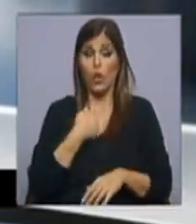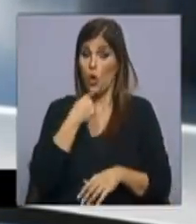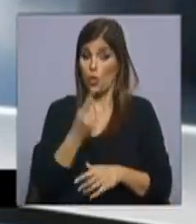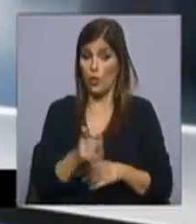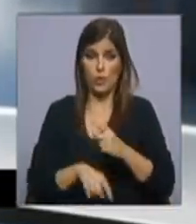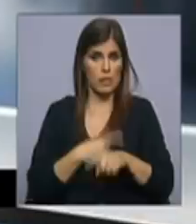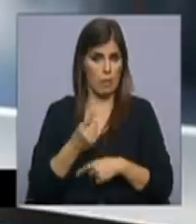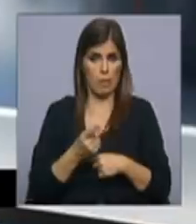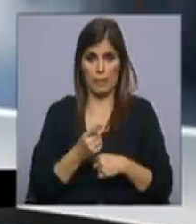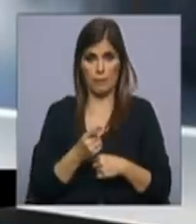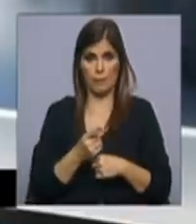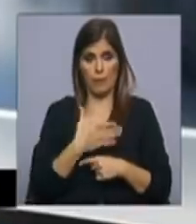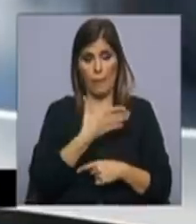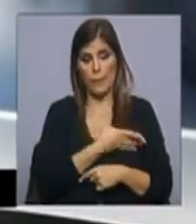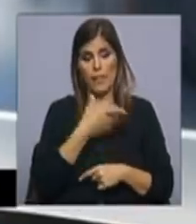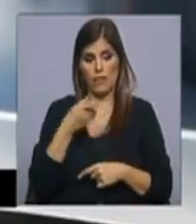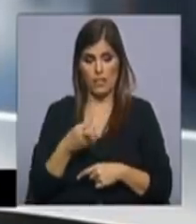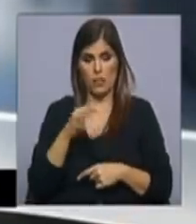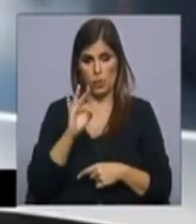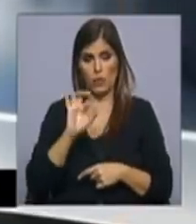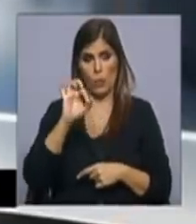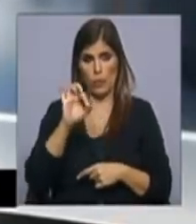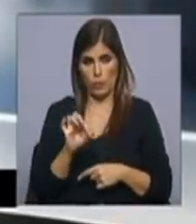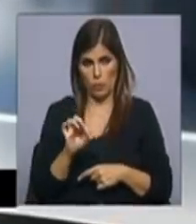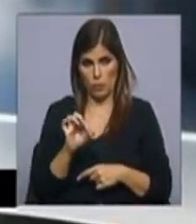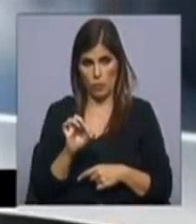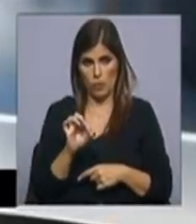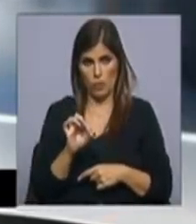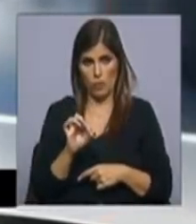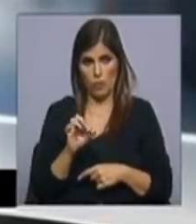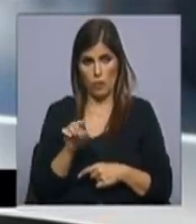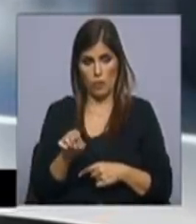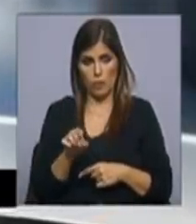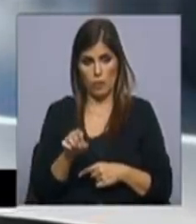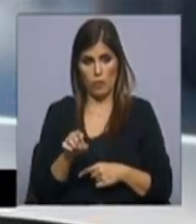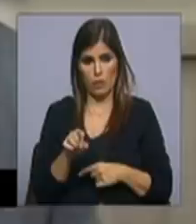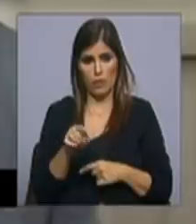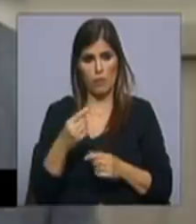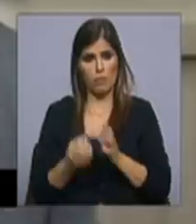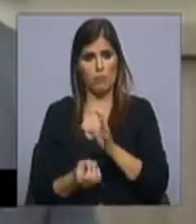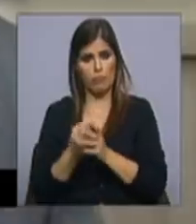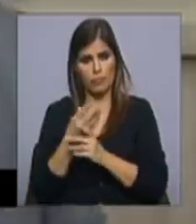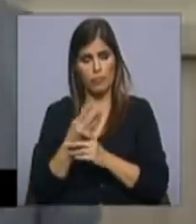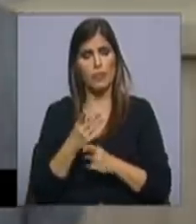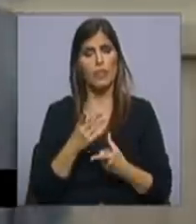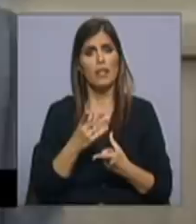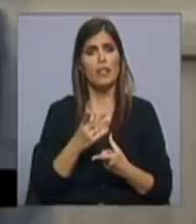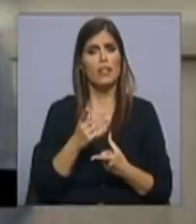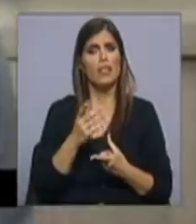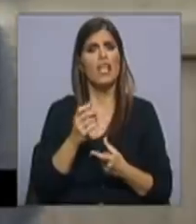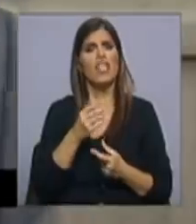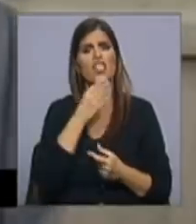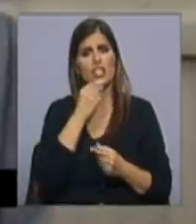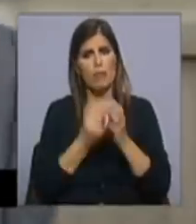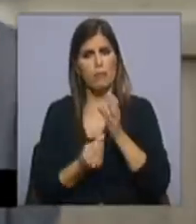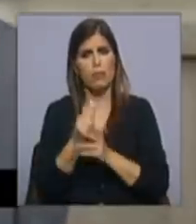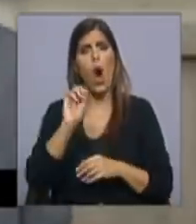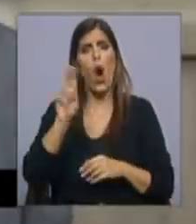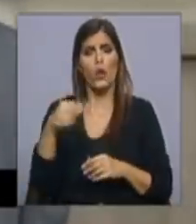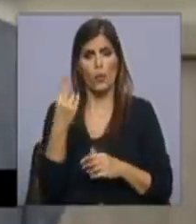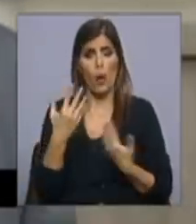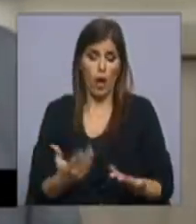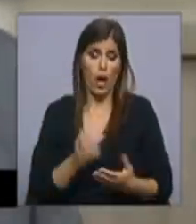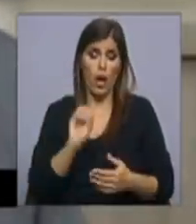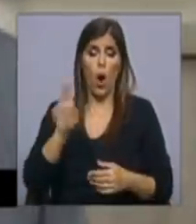João, em 1948 a ONU teve força de criar o Estado de Israel. Hoje a ONU não tem